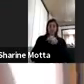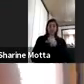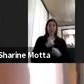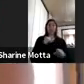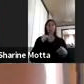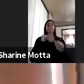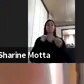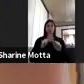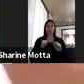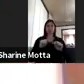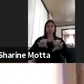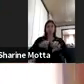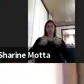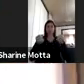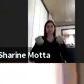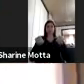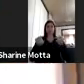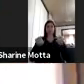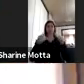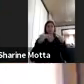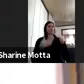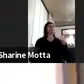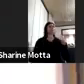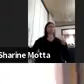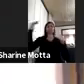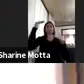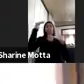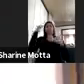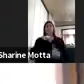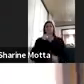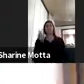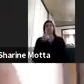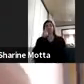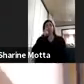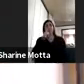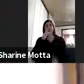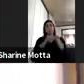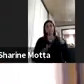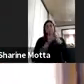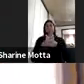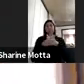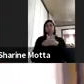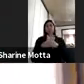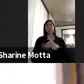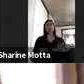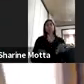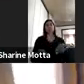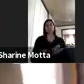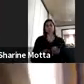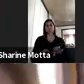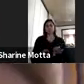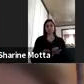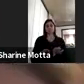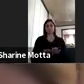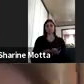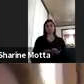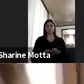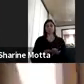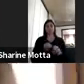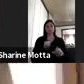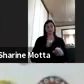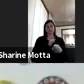o ápice da nossa escalada no combate ao tráfico de pessoas. E depois do